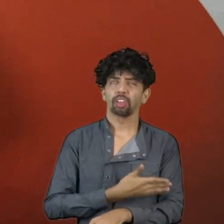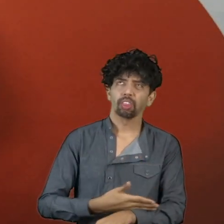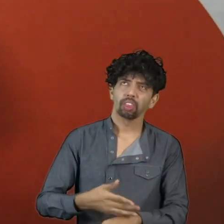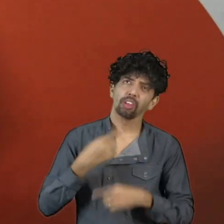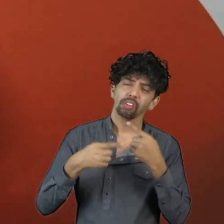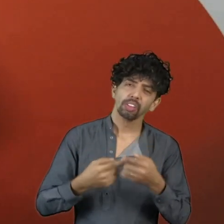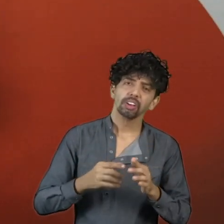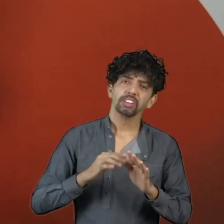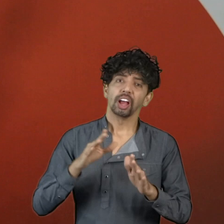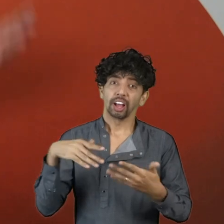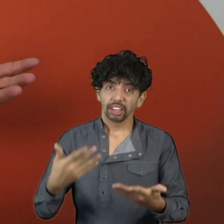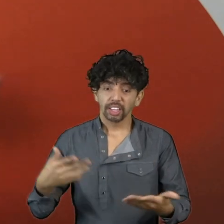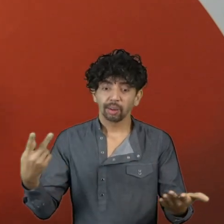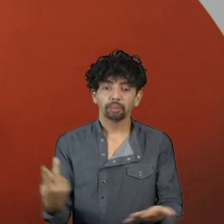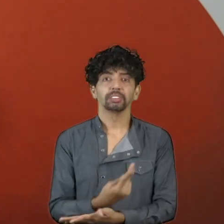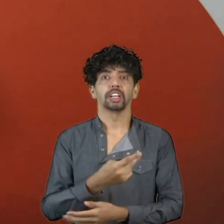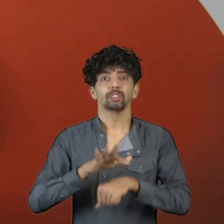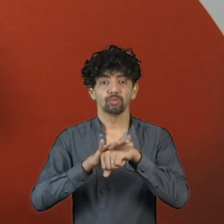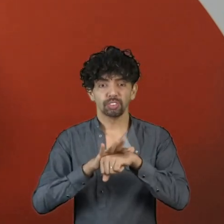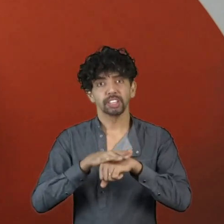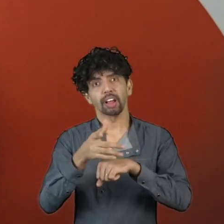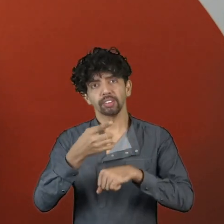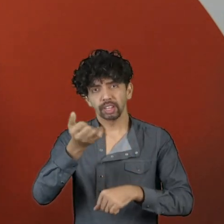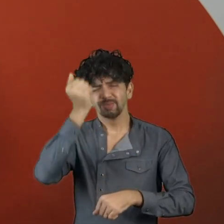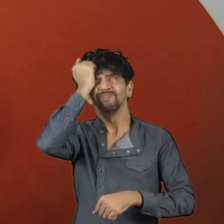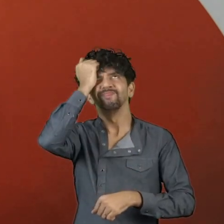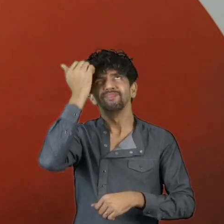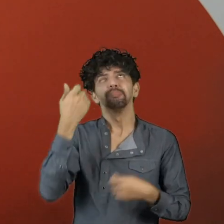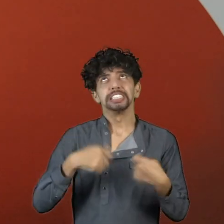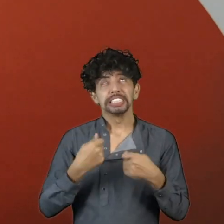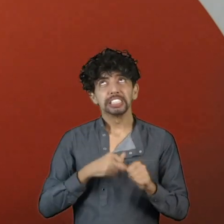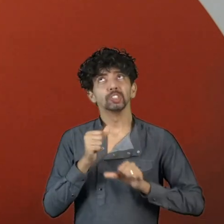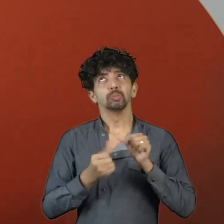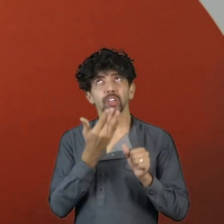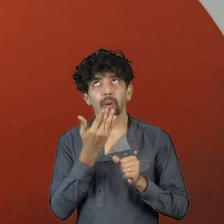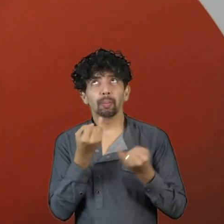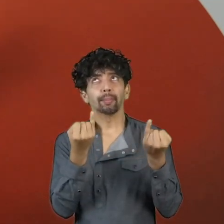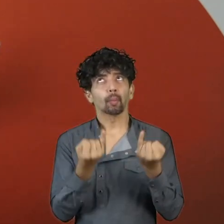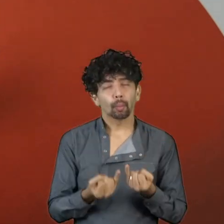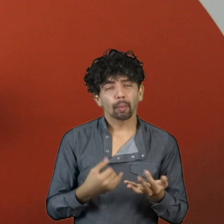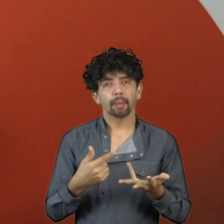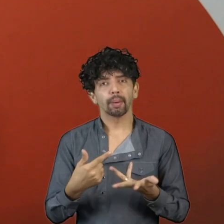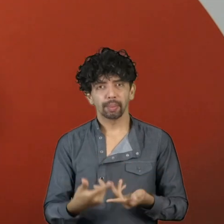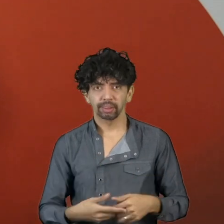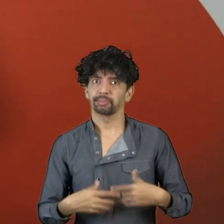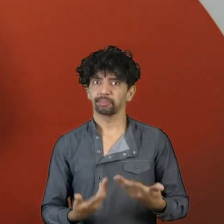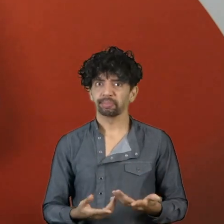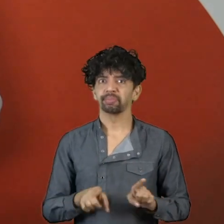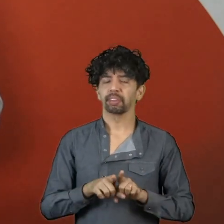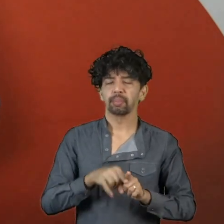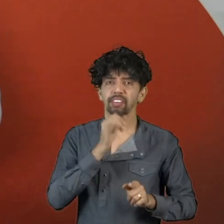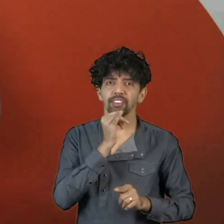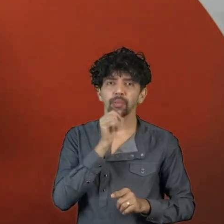ficando doentes e só vamos corrigir quando estamos doentes. Não é diferente ainda com relação ao